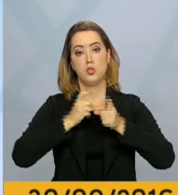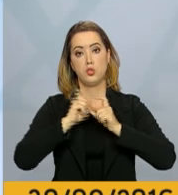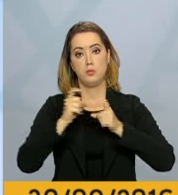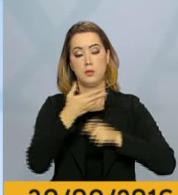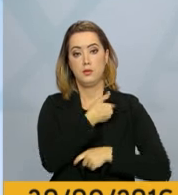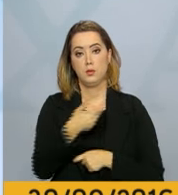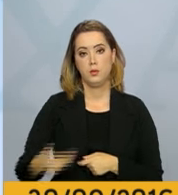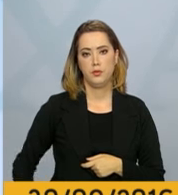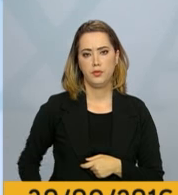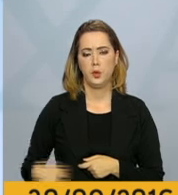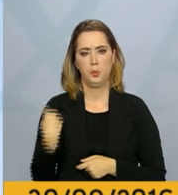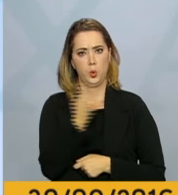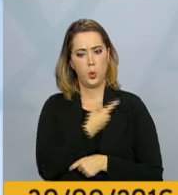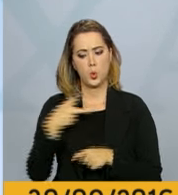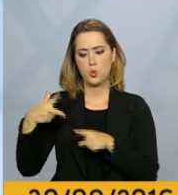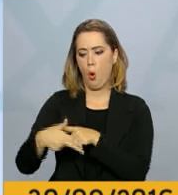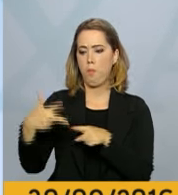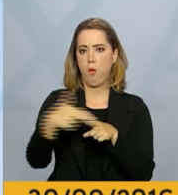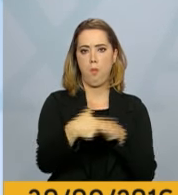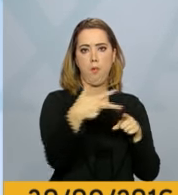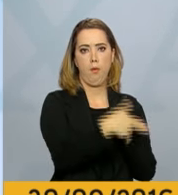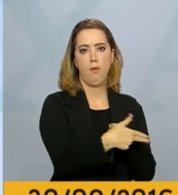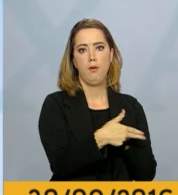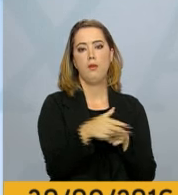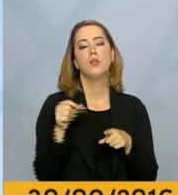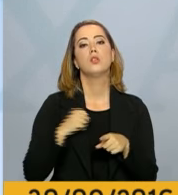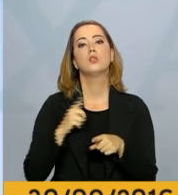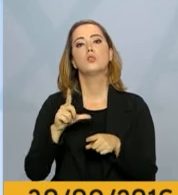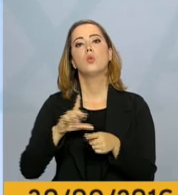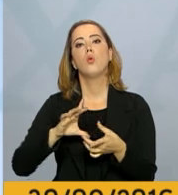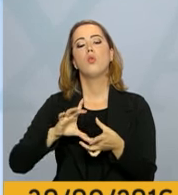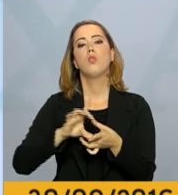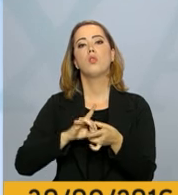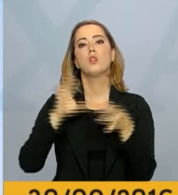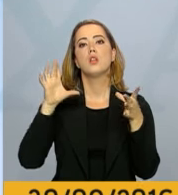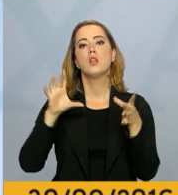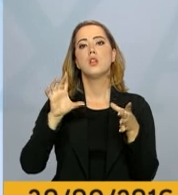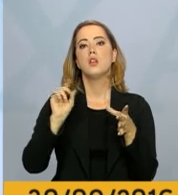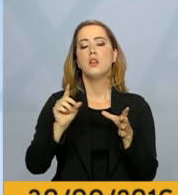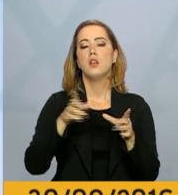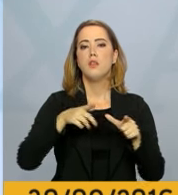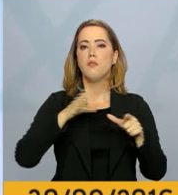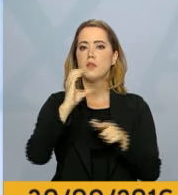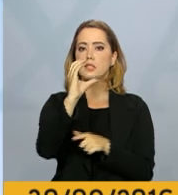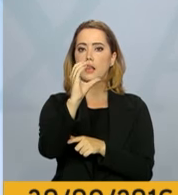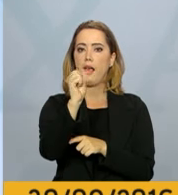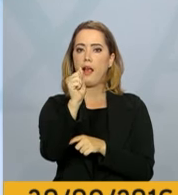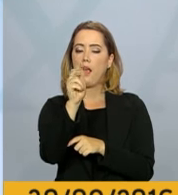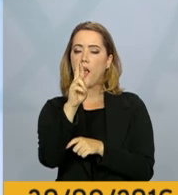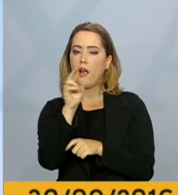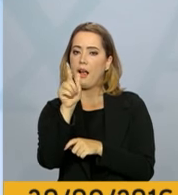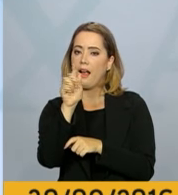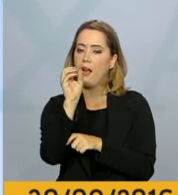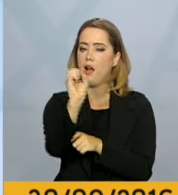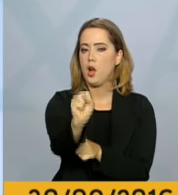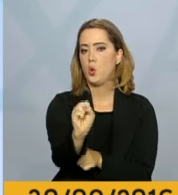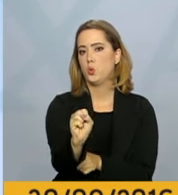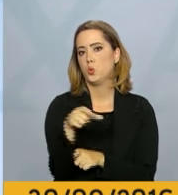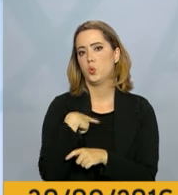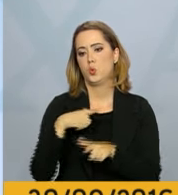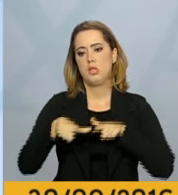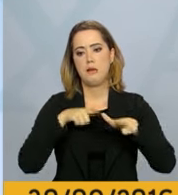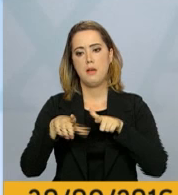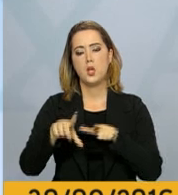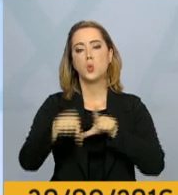cargos, transformamos funções de livre provimento em funções que só podem ser ocupadas por servidores concursados, ou seja, adotamos